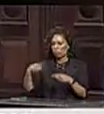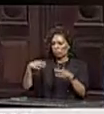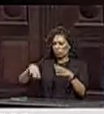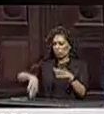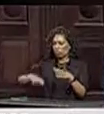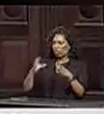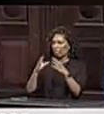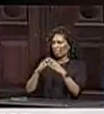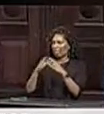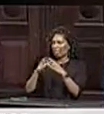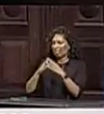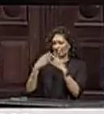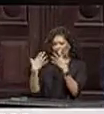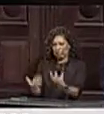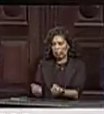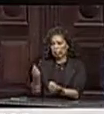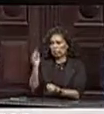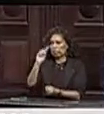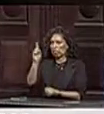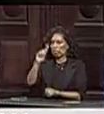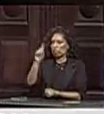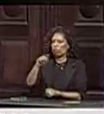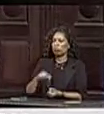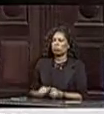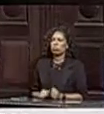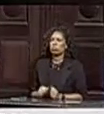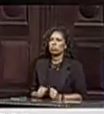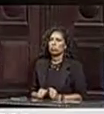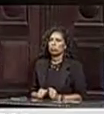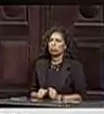Então, já fiz a comunicação,